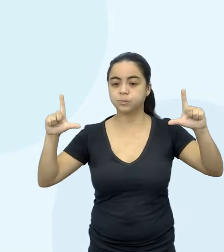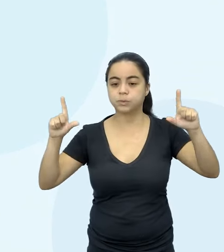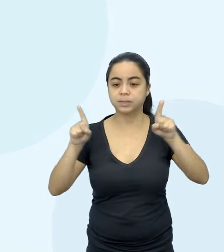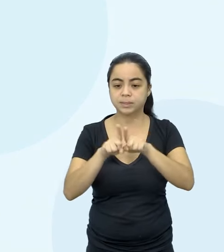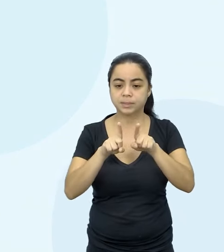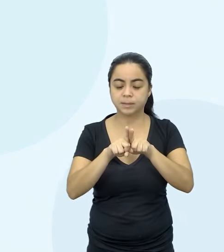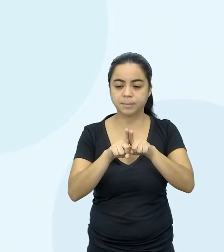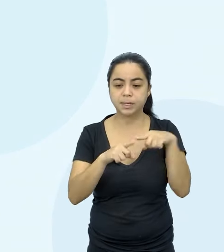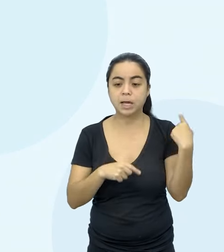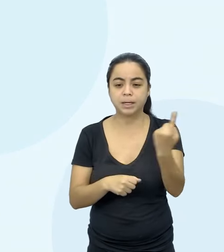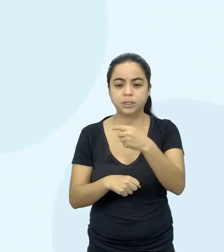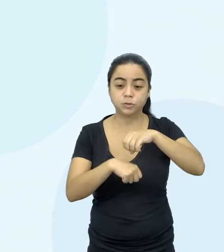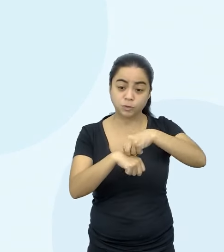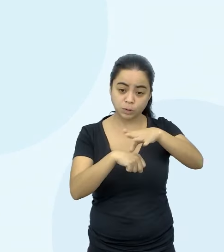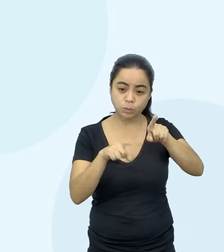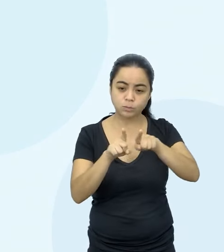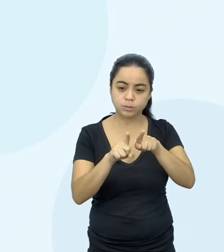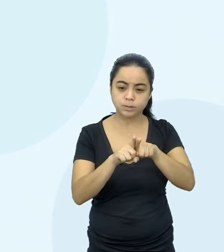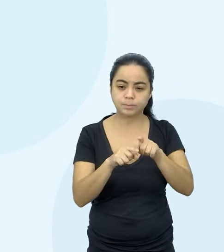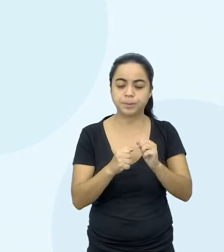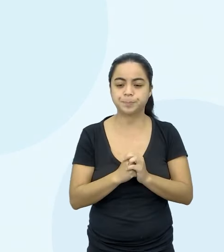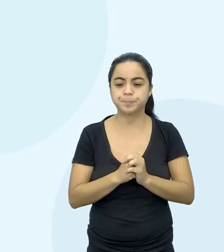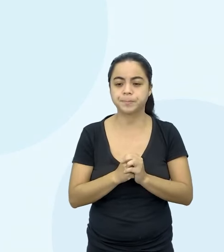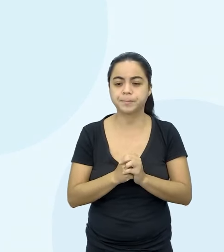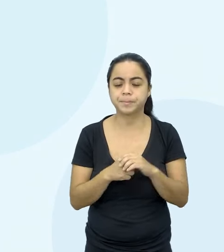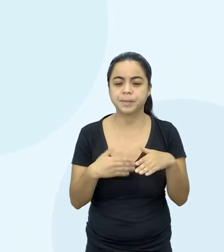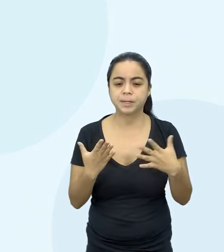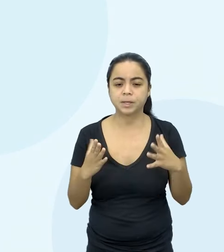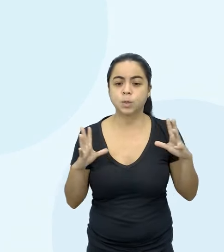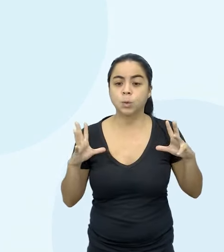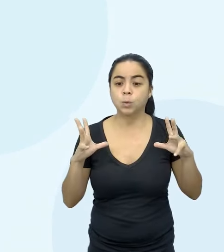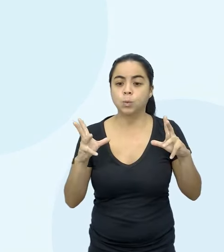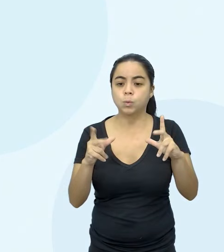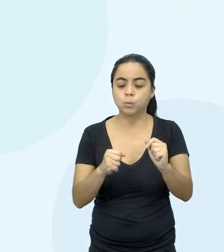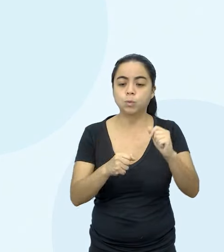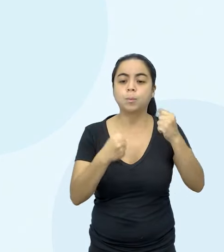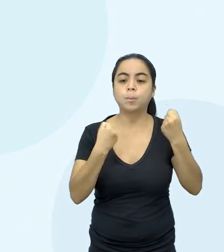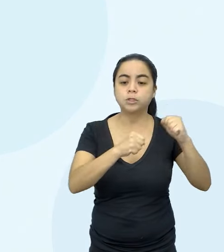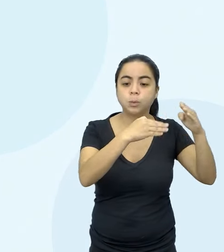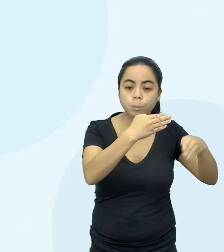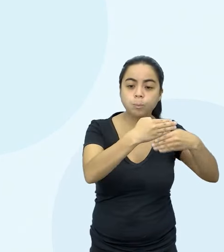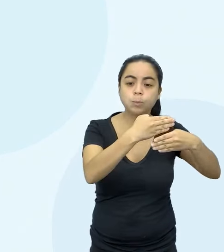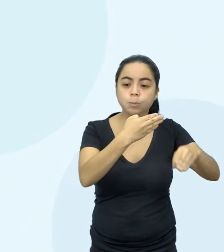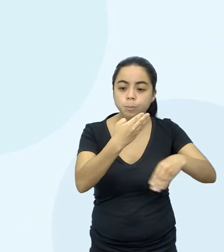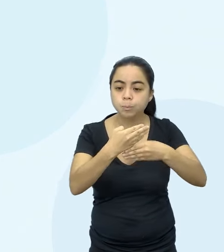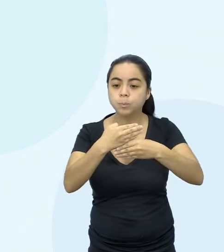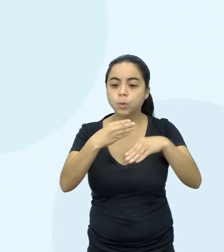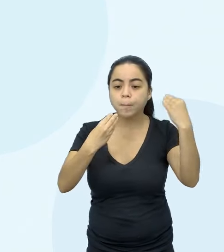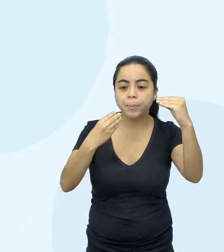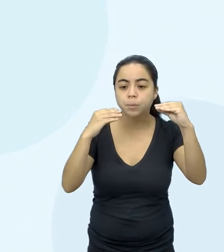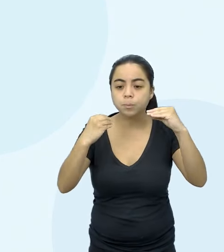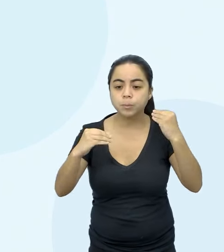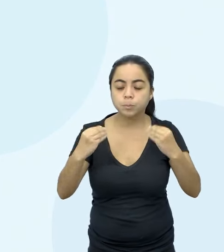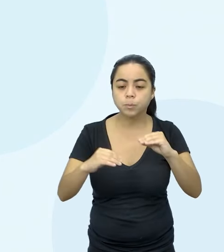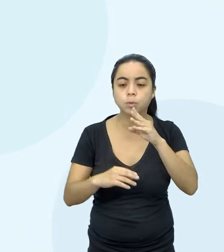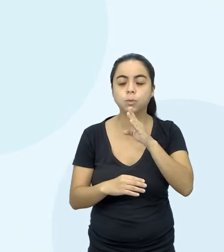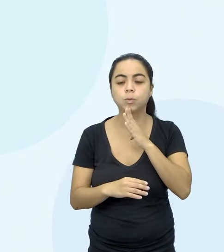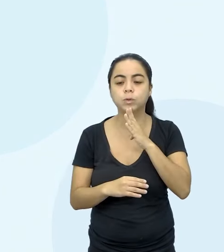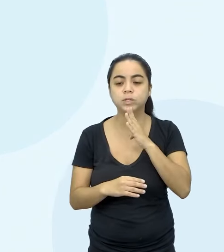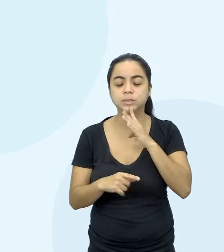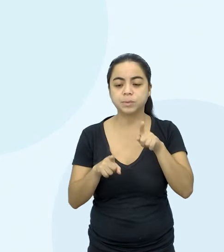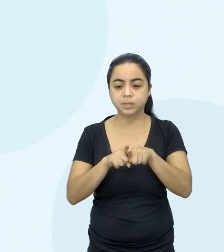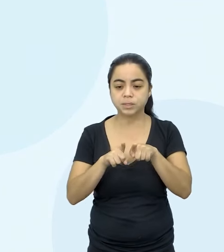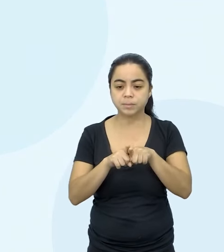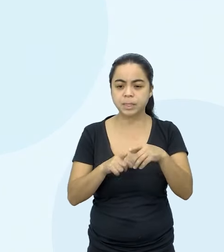muito sobre isso no mapa, né? Ao qual todos podem contribuir com os seus conhecimentos e o que ele já